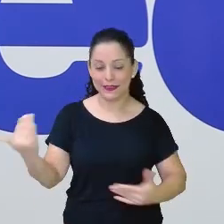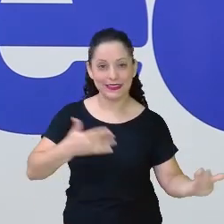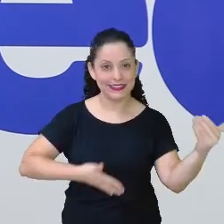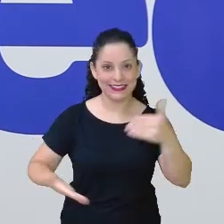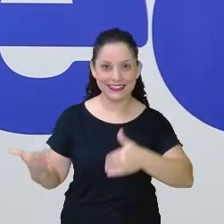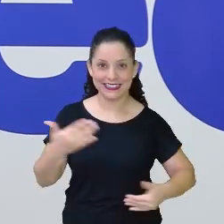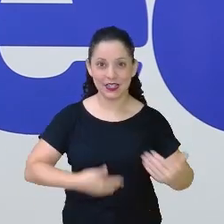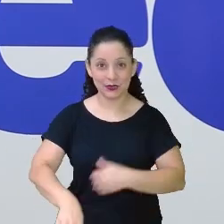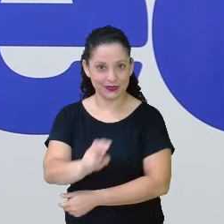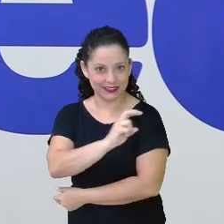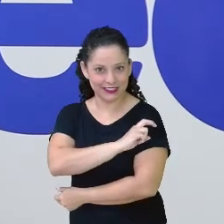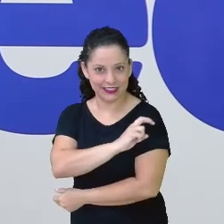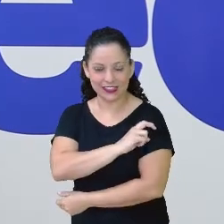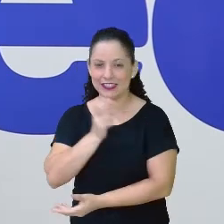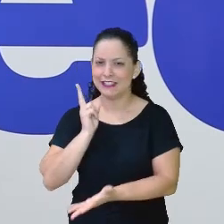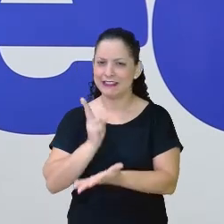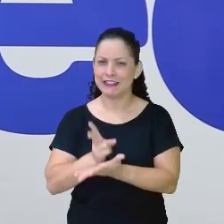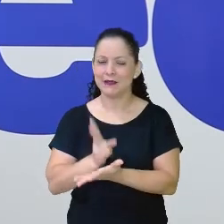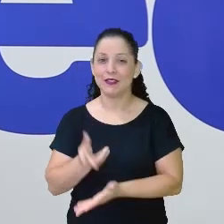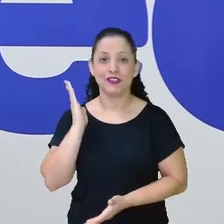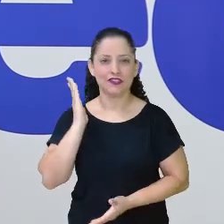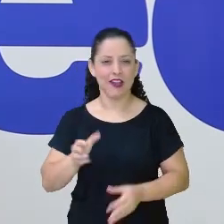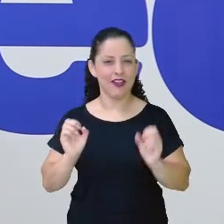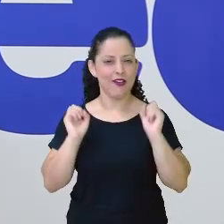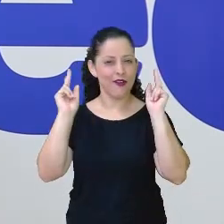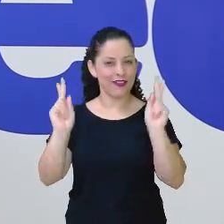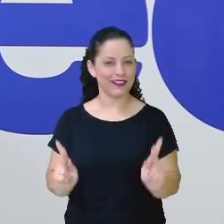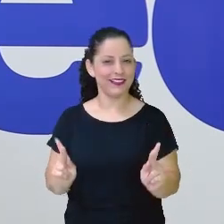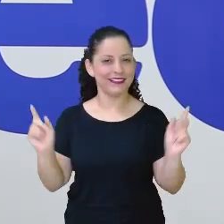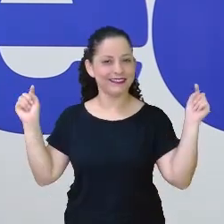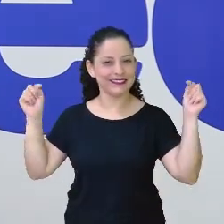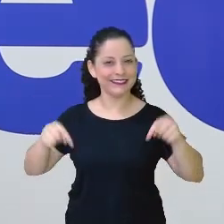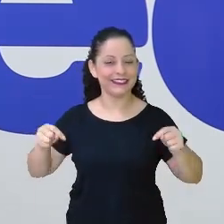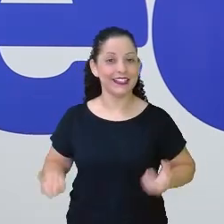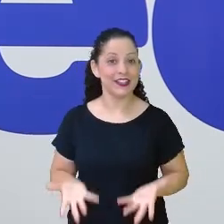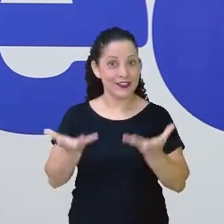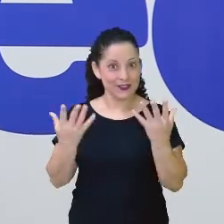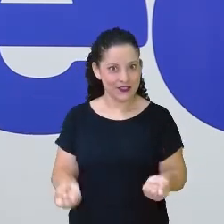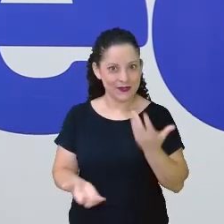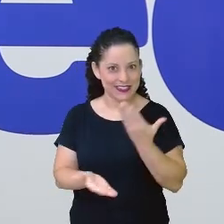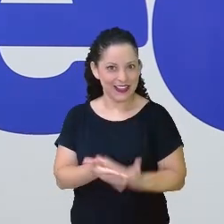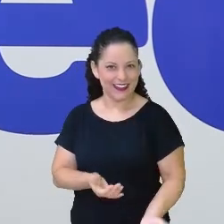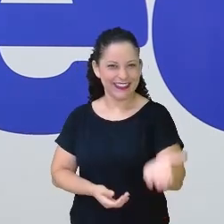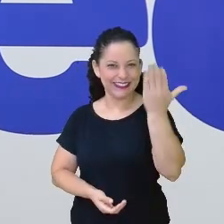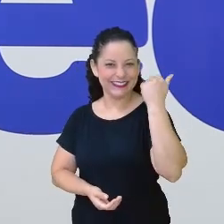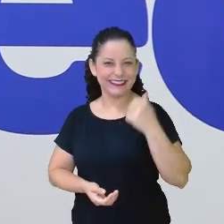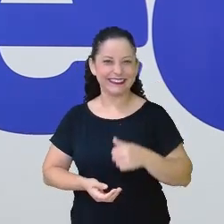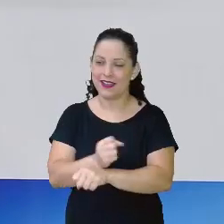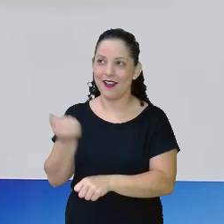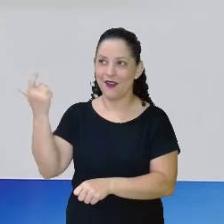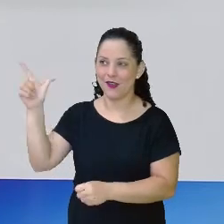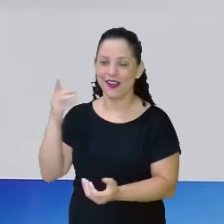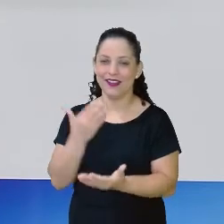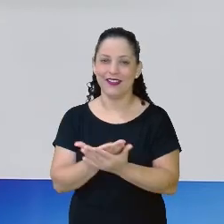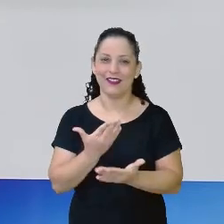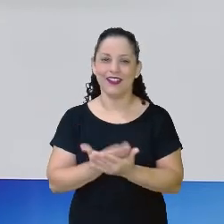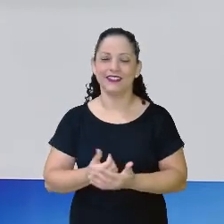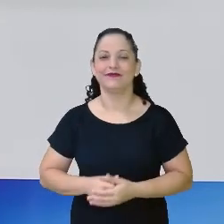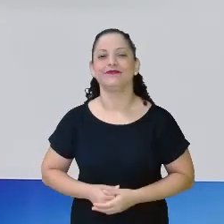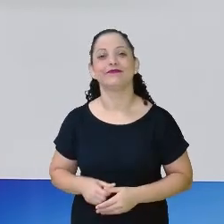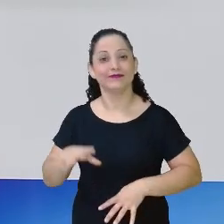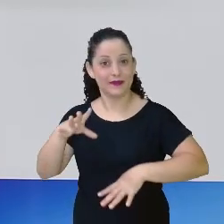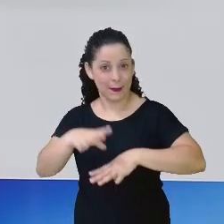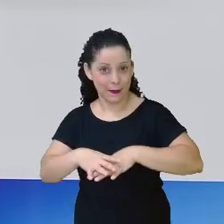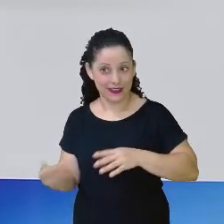bastante participativo. Estamos prontos, estamos prontas para mais uma aula. Vamos nessa. É isso aí. Então,